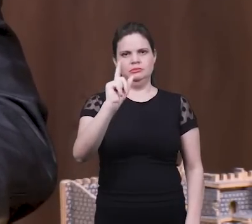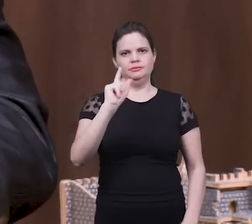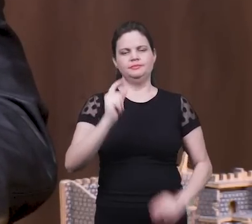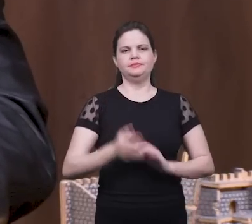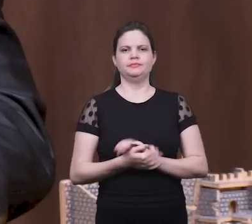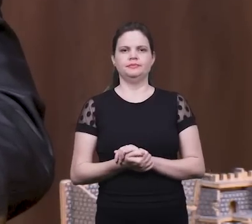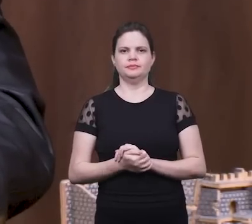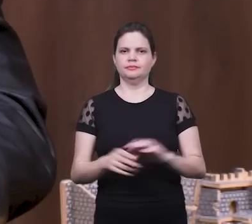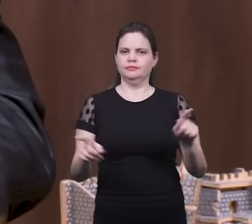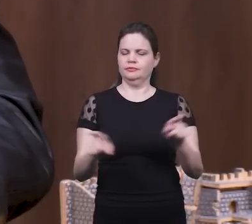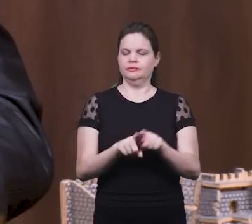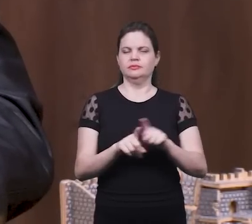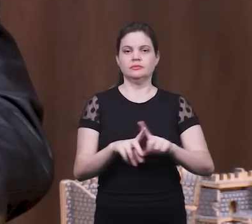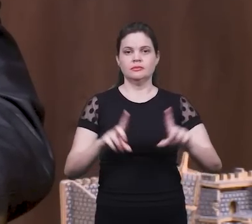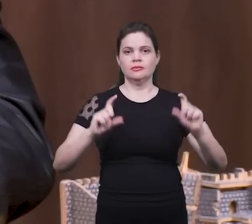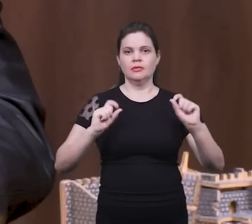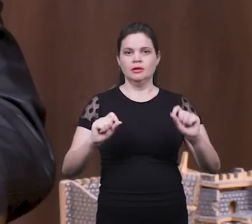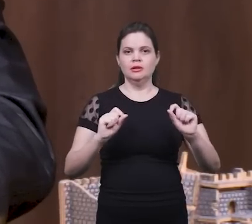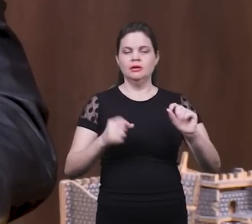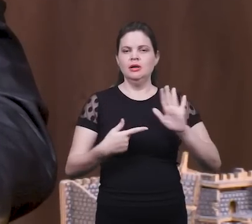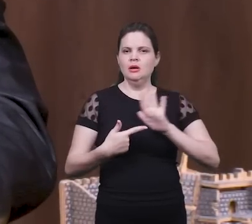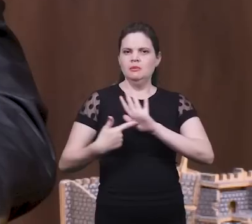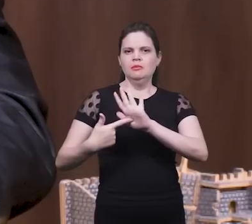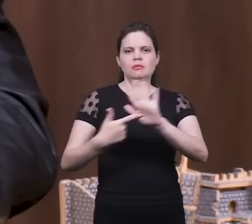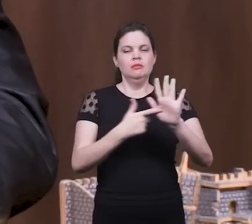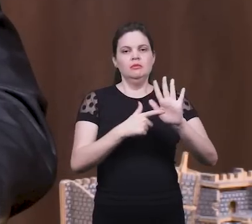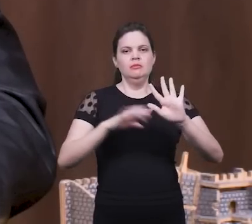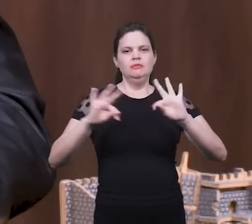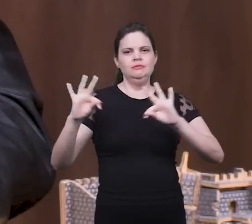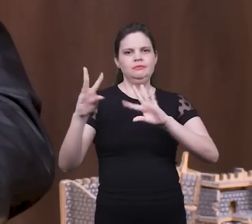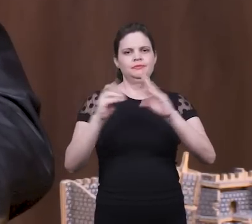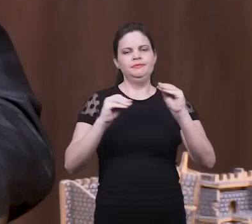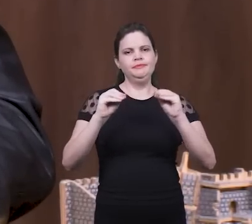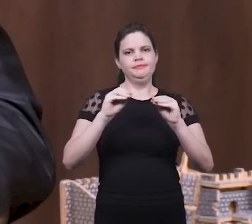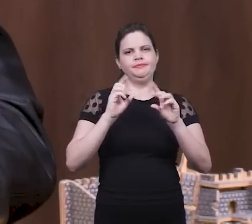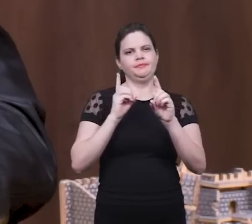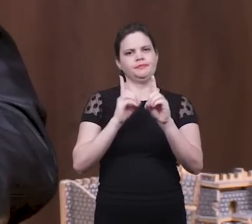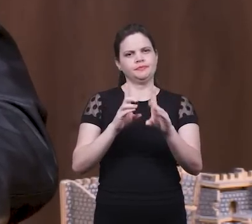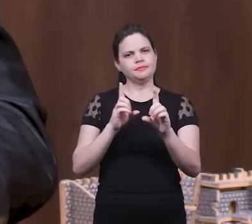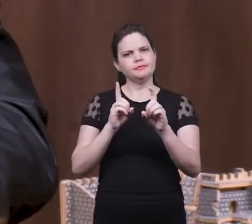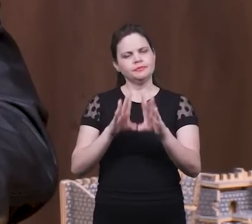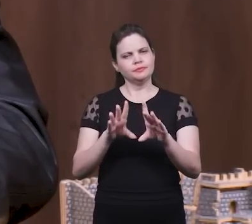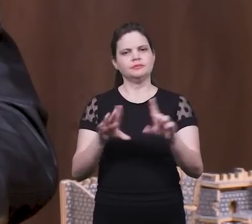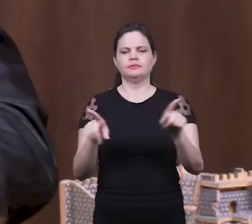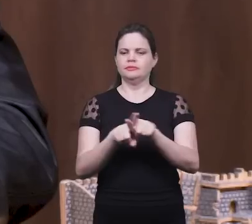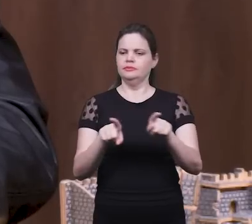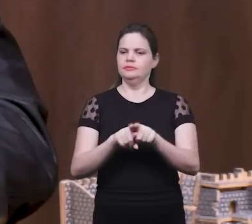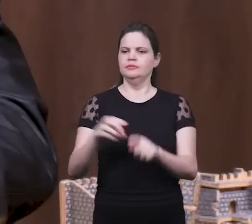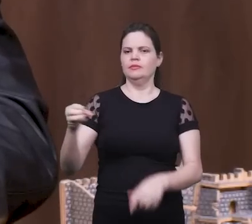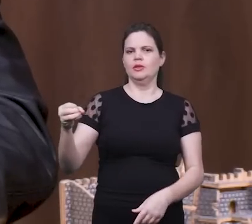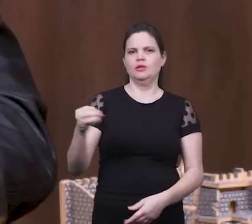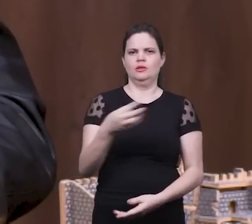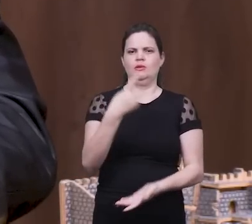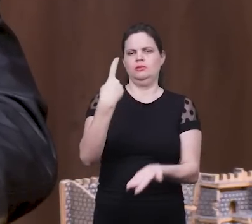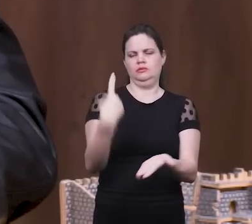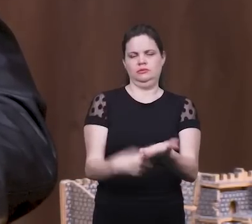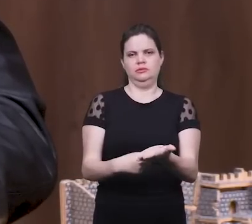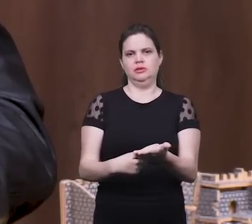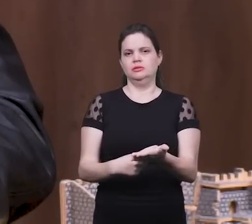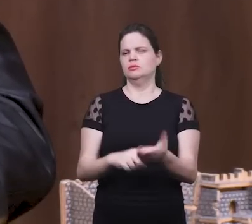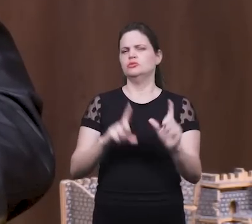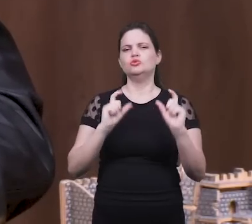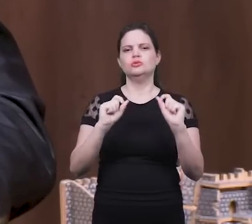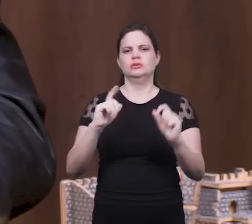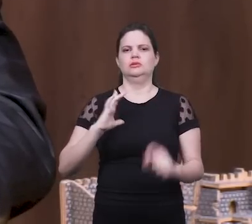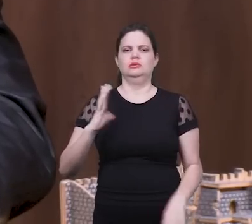trazer a sua mensagem, para trazer a nova aliança, que é uma aliança de